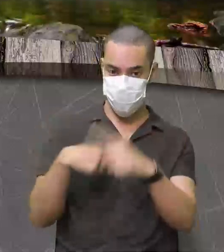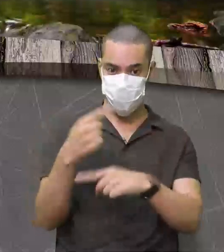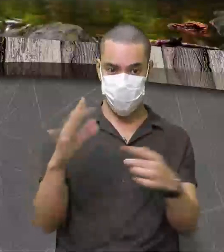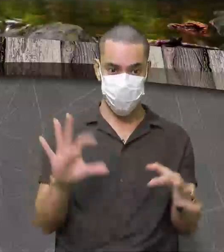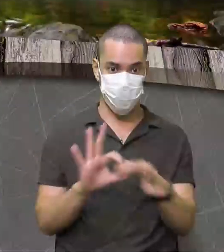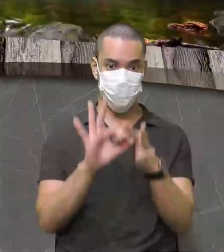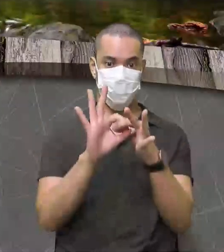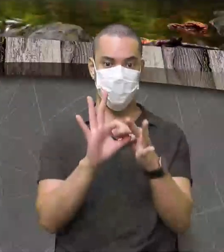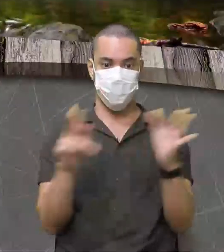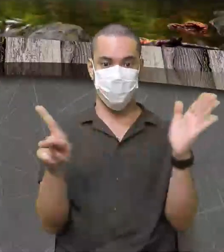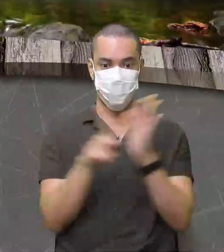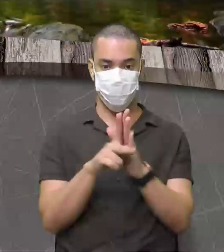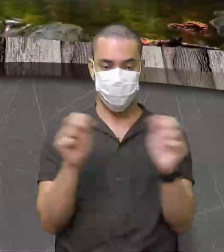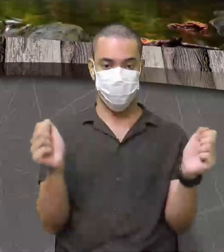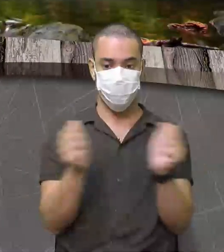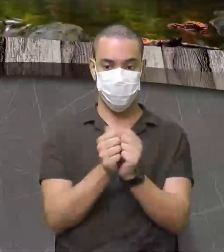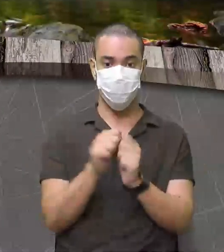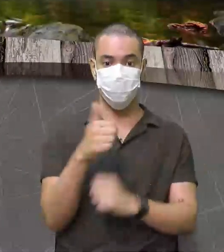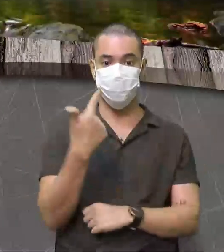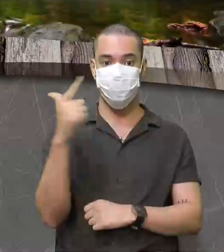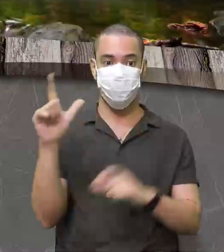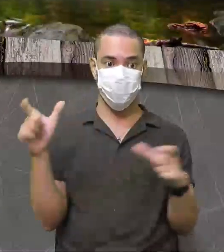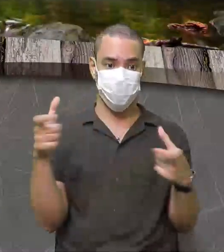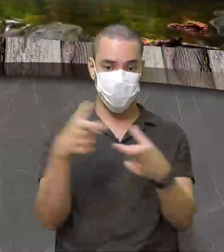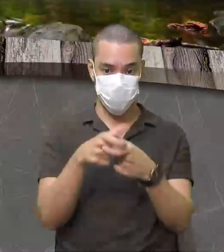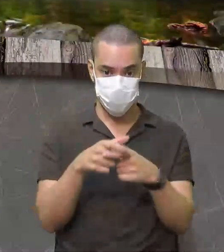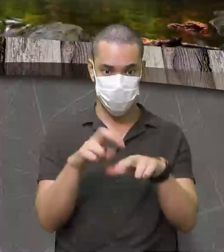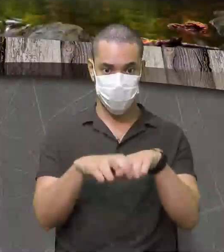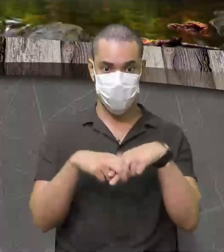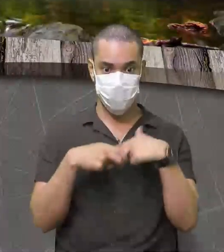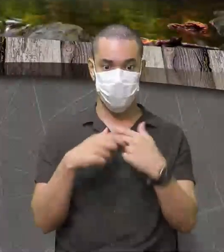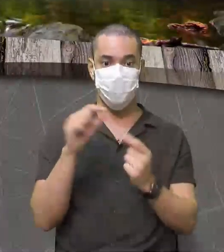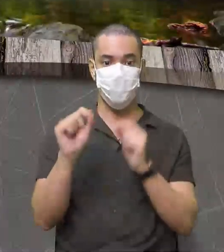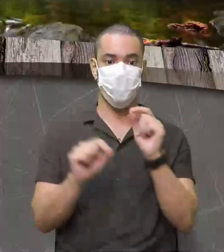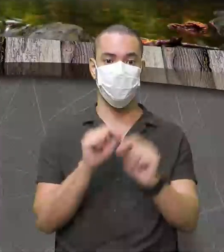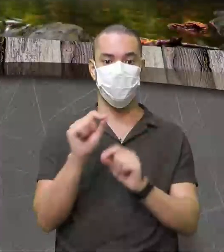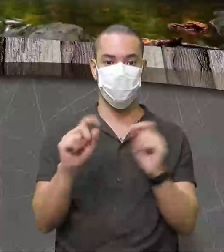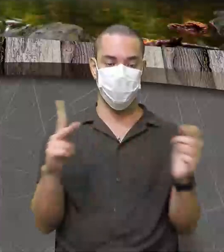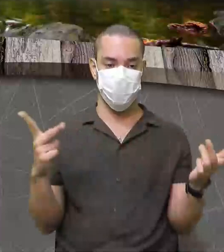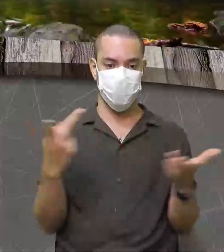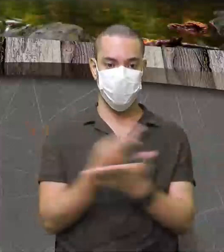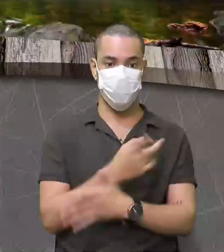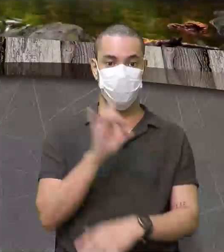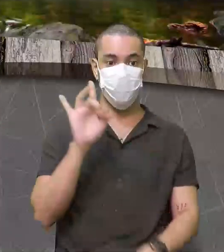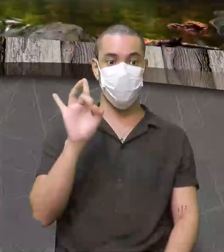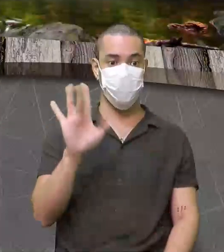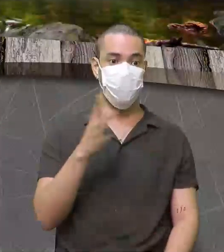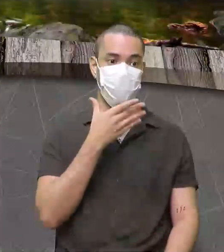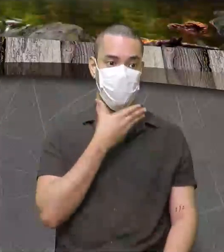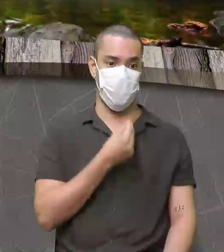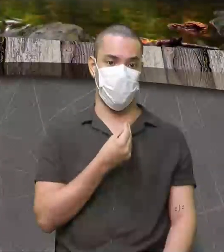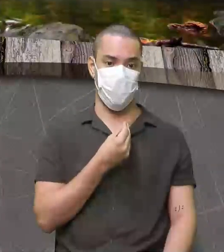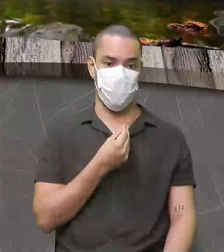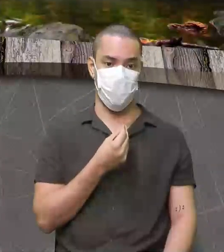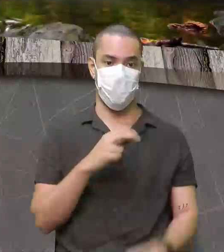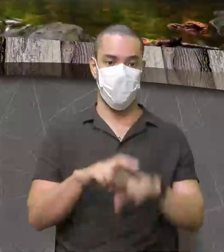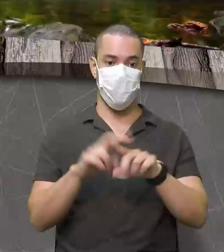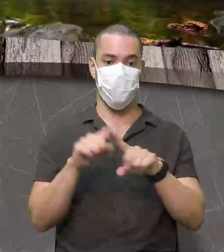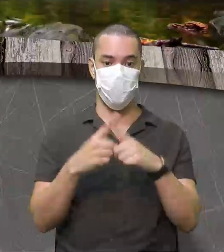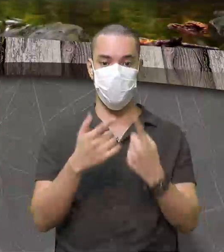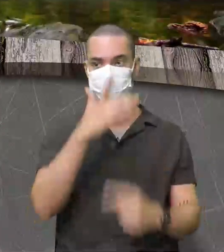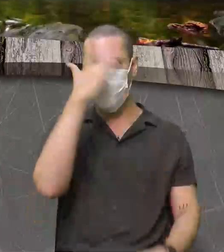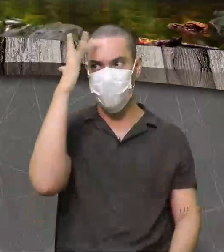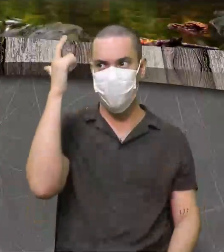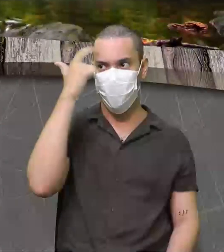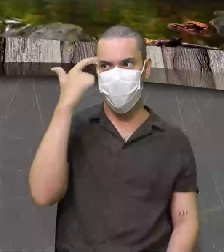sexo, né? E outra restrita ao sexo. A restrita ao sexo é só em homem. Aí a pessoa pode pensar que a